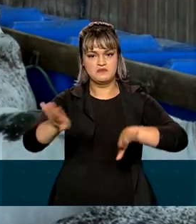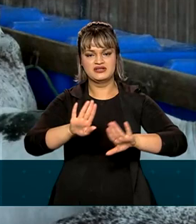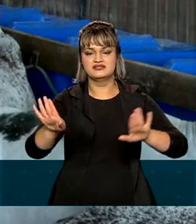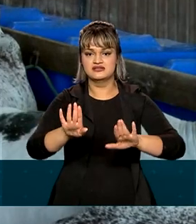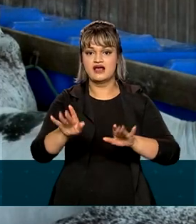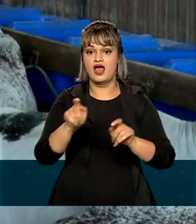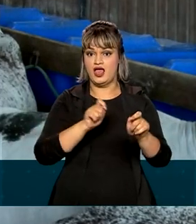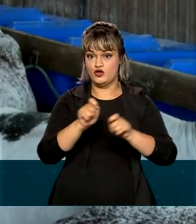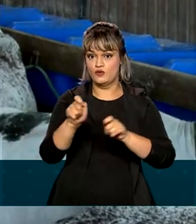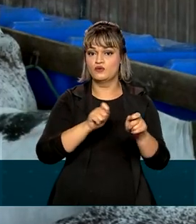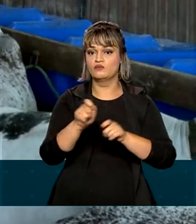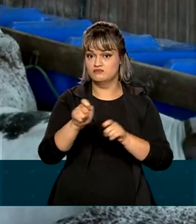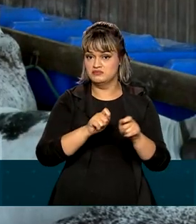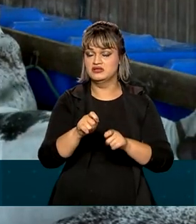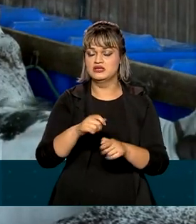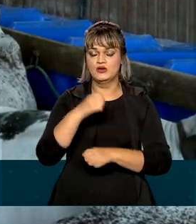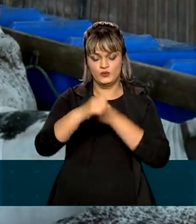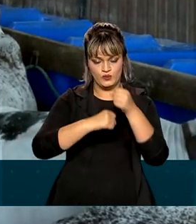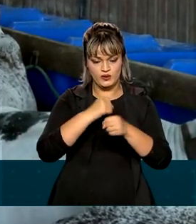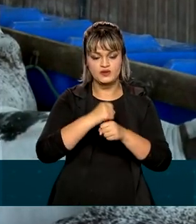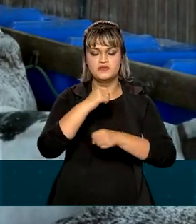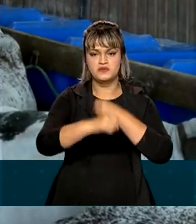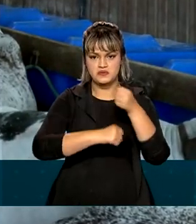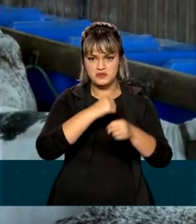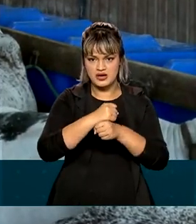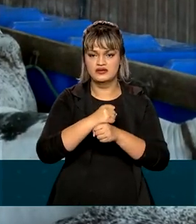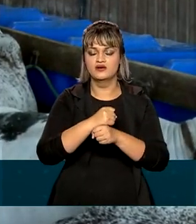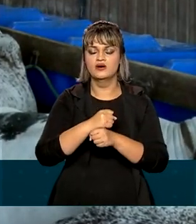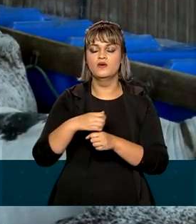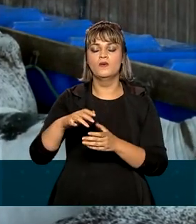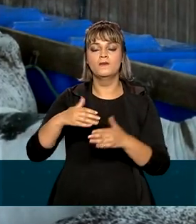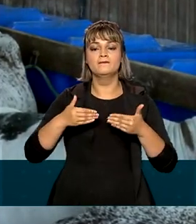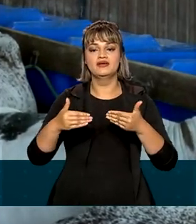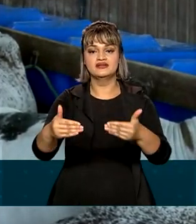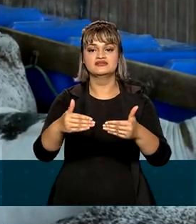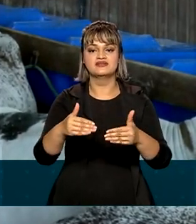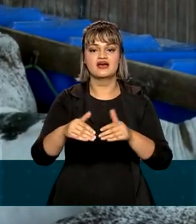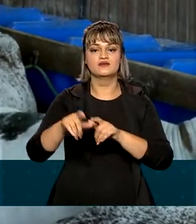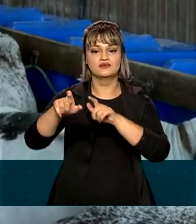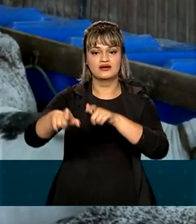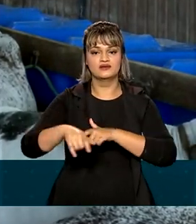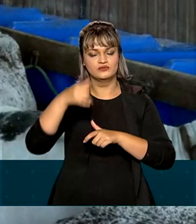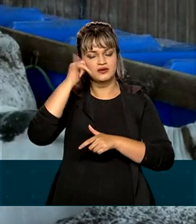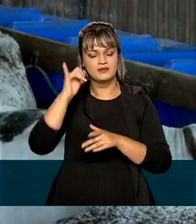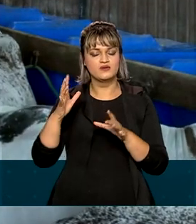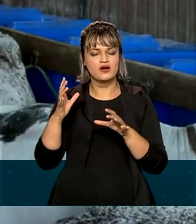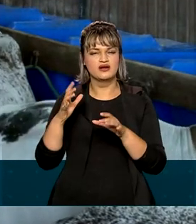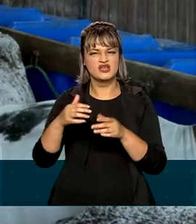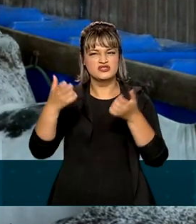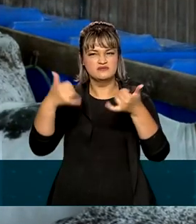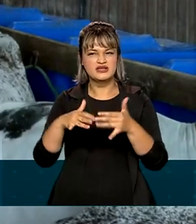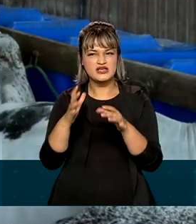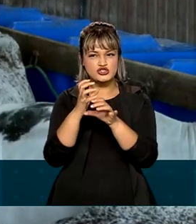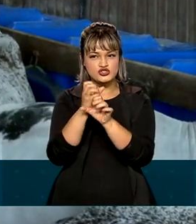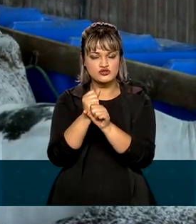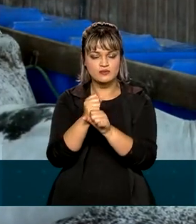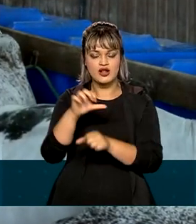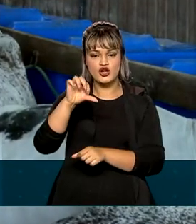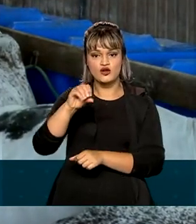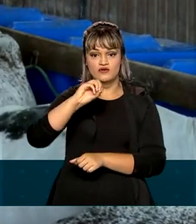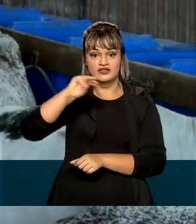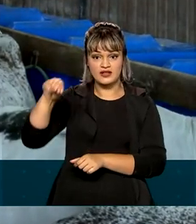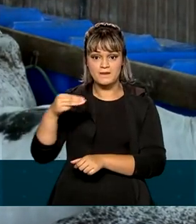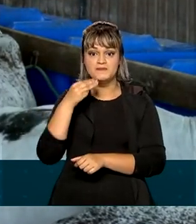Uma economia anual, segundo o Ministério da Agricultura, Pecuária e Abastecimento, de mais de 90 milhões de reais gastos